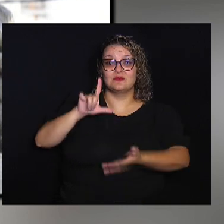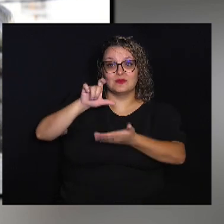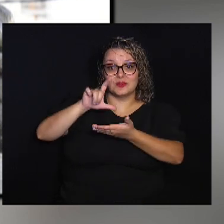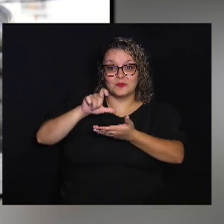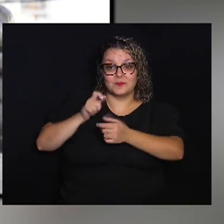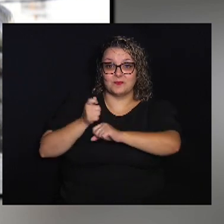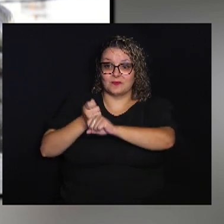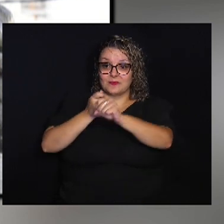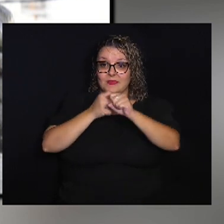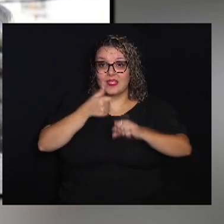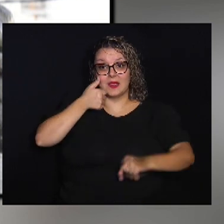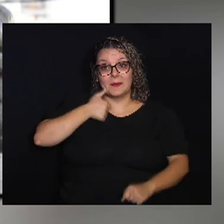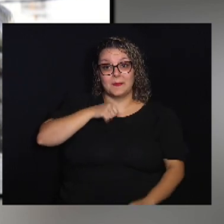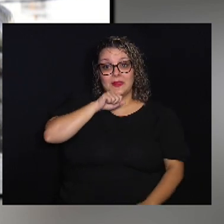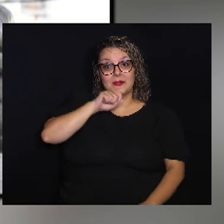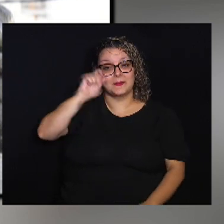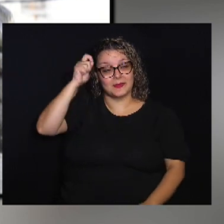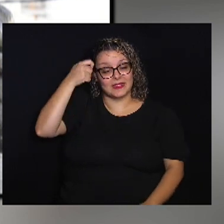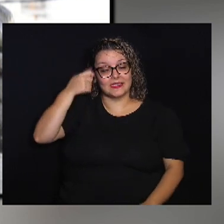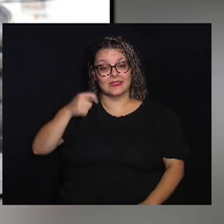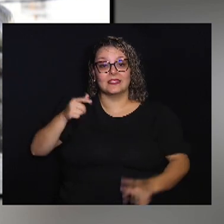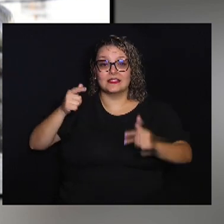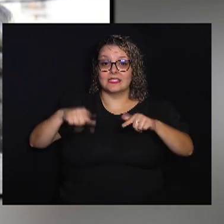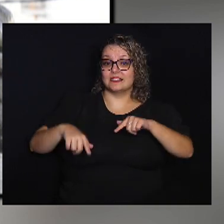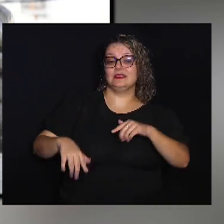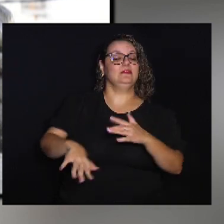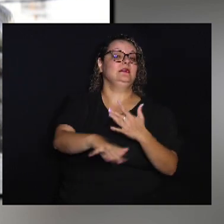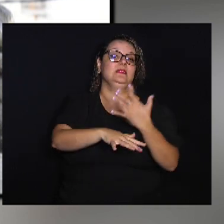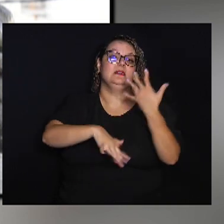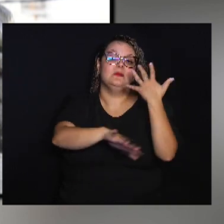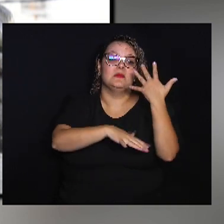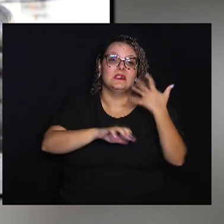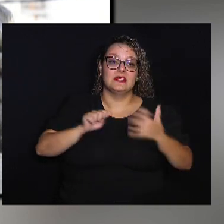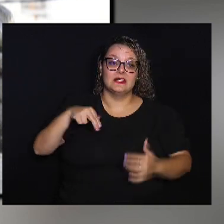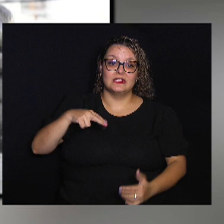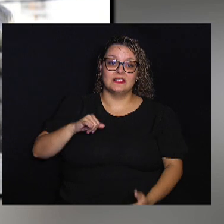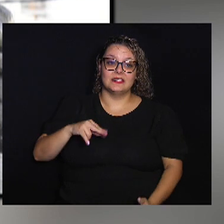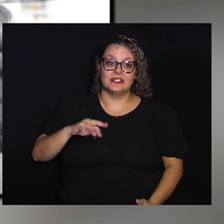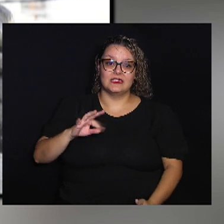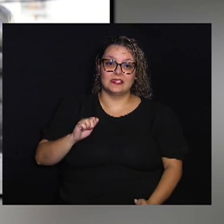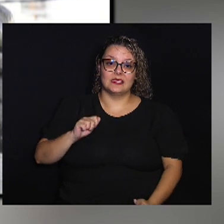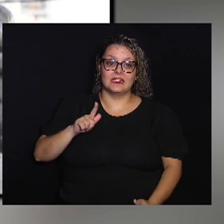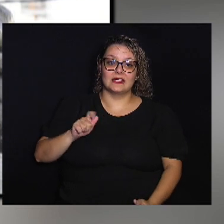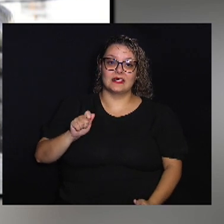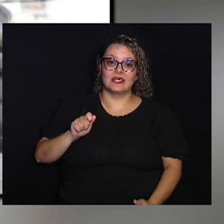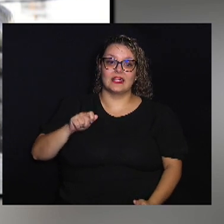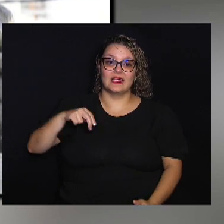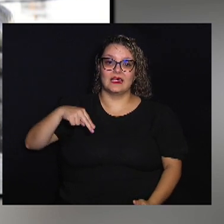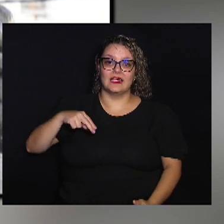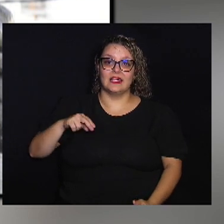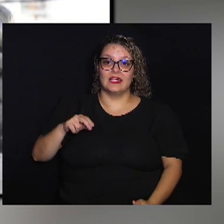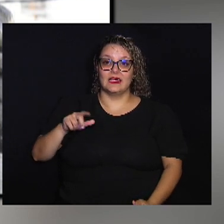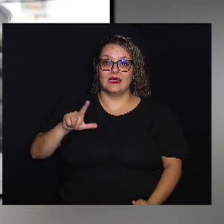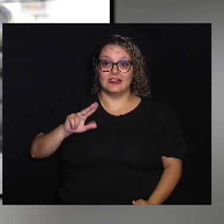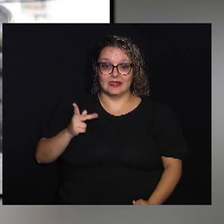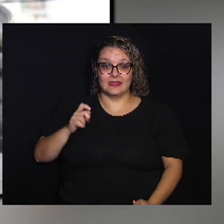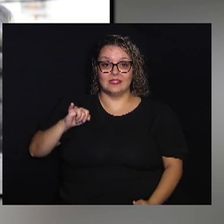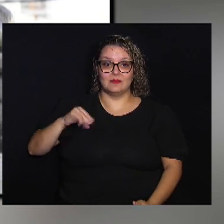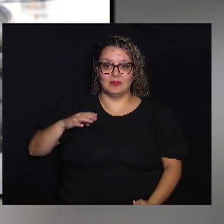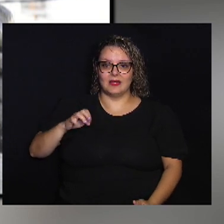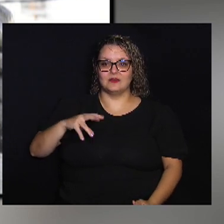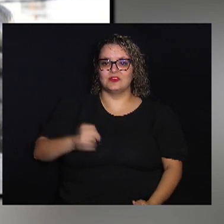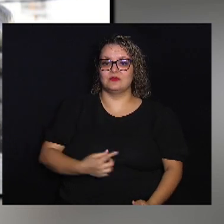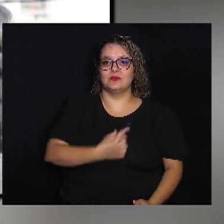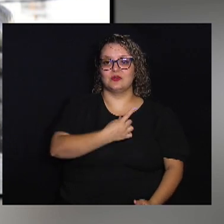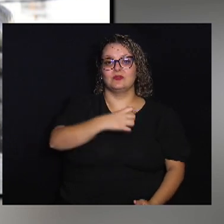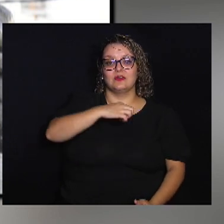estátua da Mãe Preta, localizado na Praça Anita Garibaldi e foi inaugurada em 13 de maio de 1984.